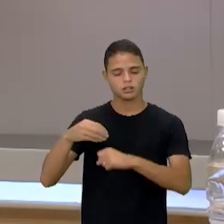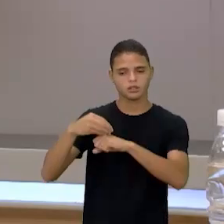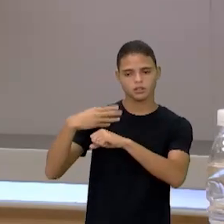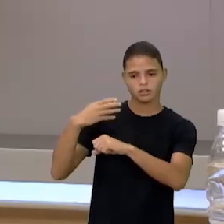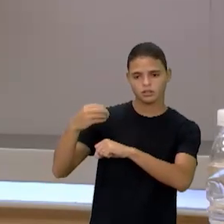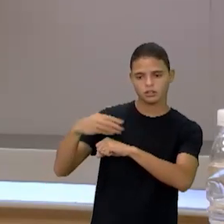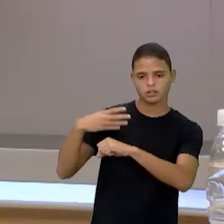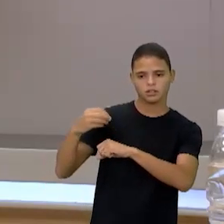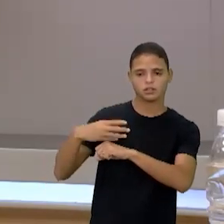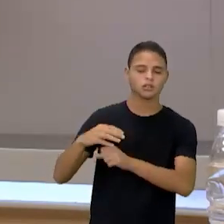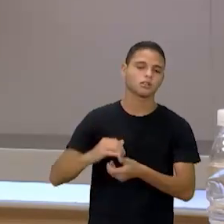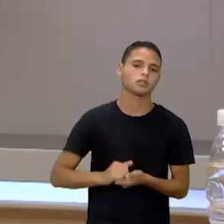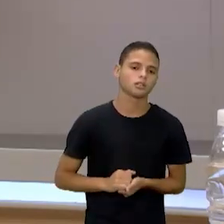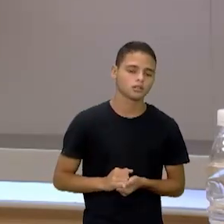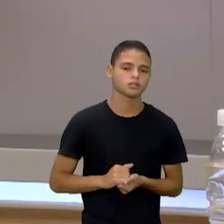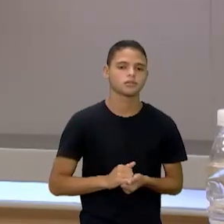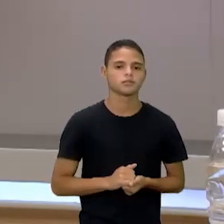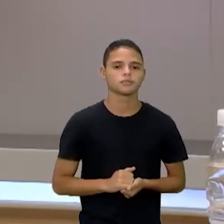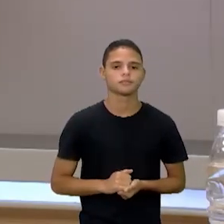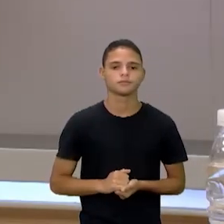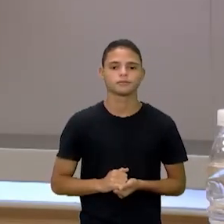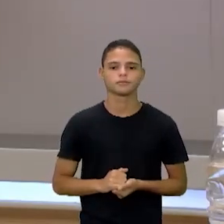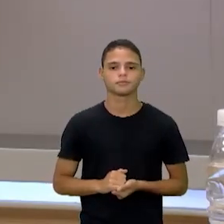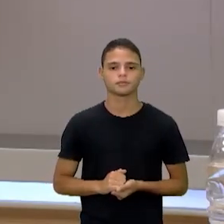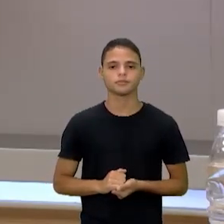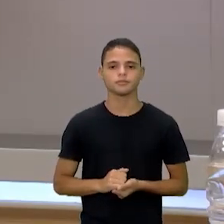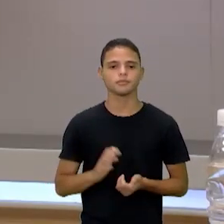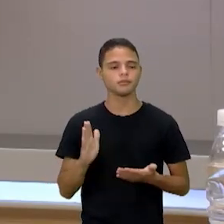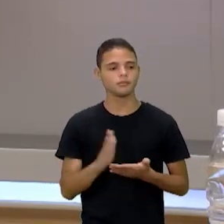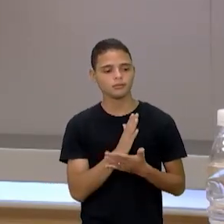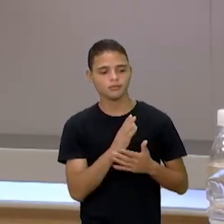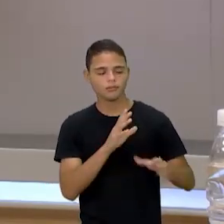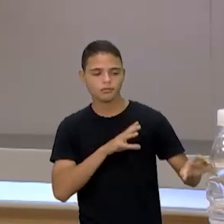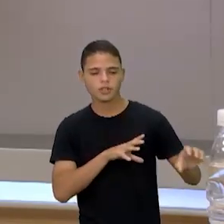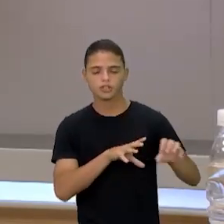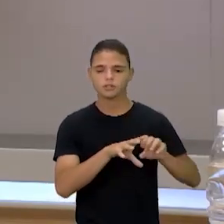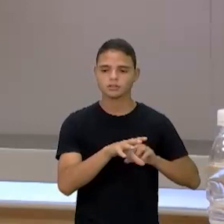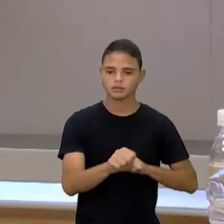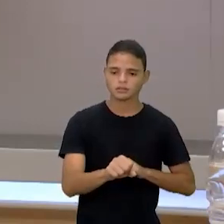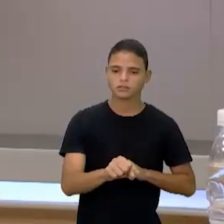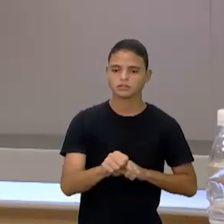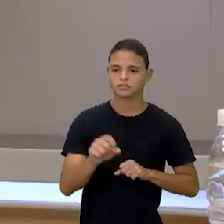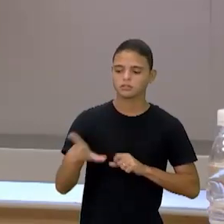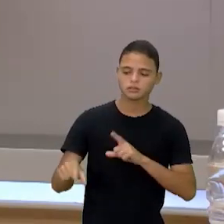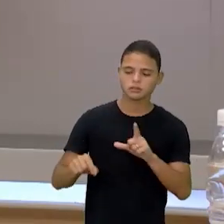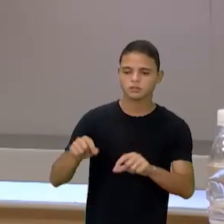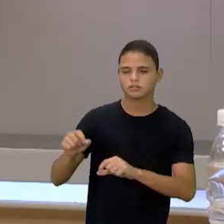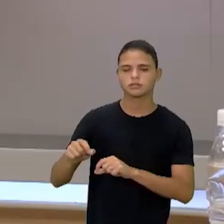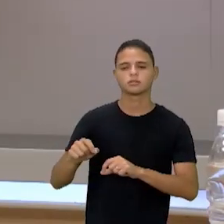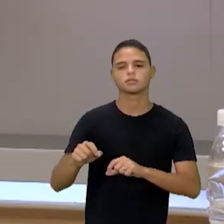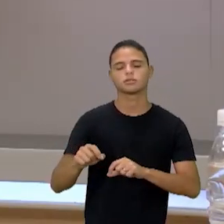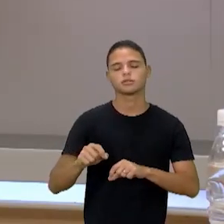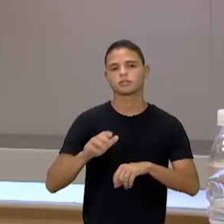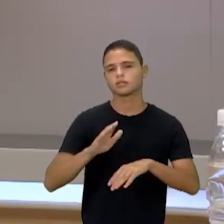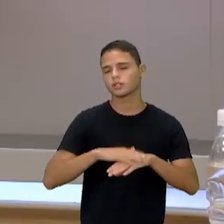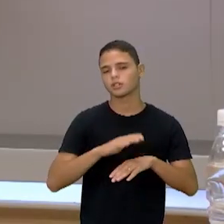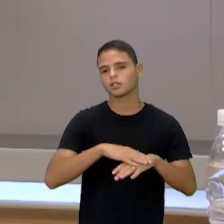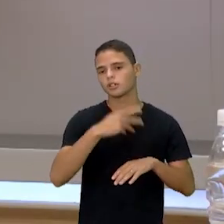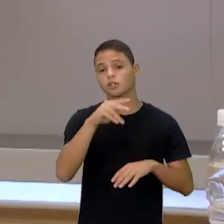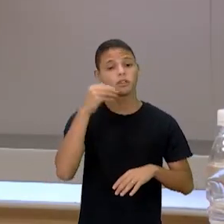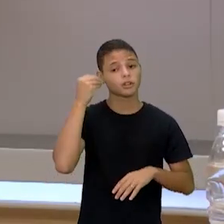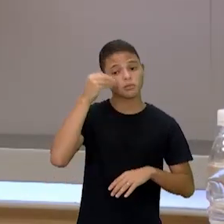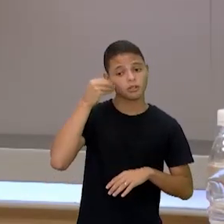compartilhando conosco teses de doutorado, dissertações de mestrado, coisas que vocês fizeram e